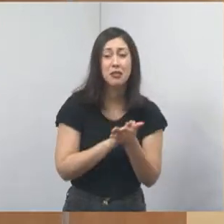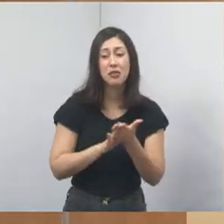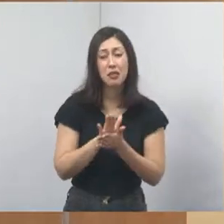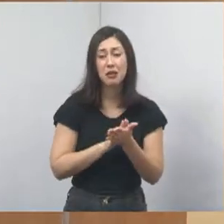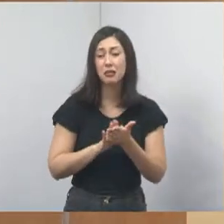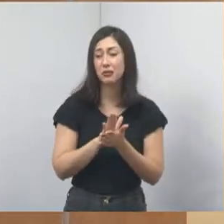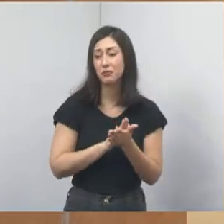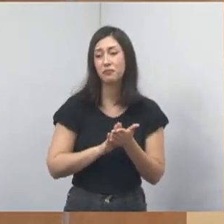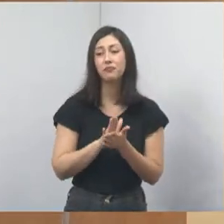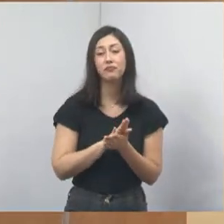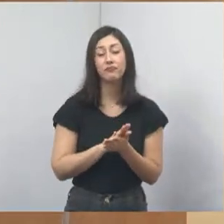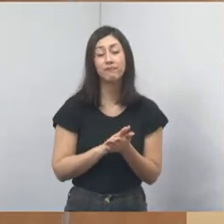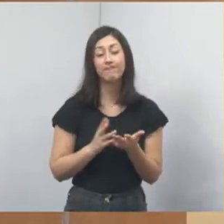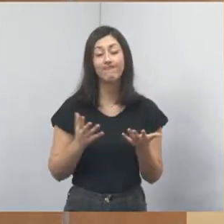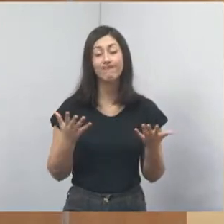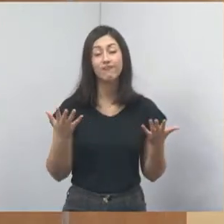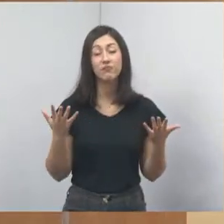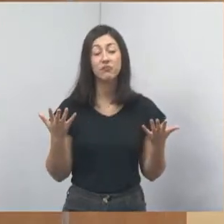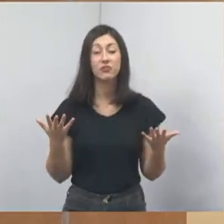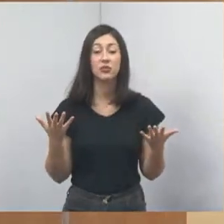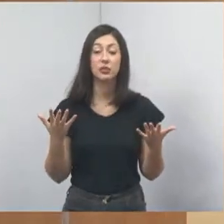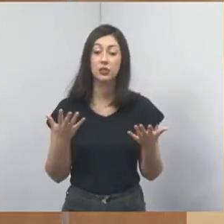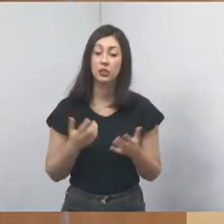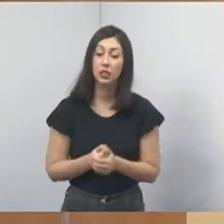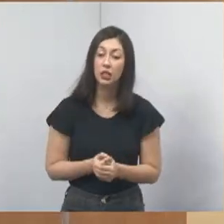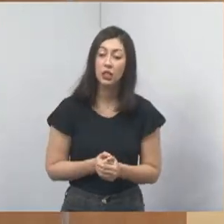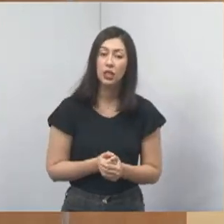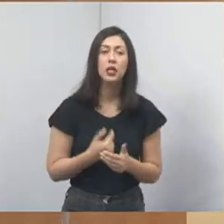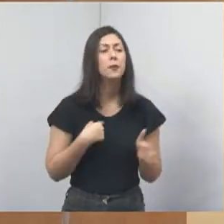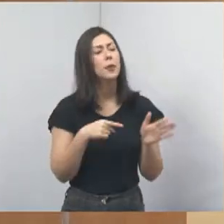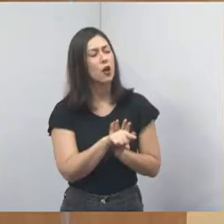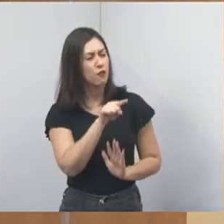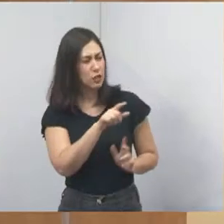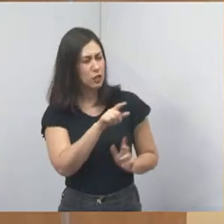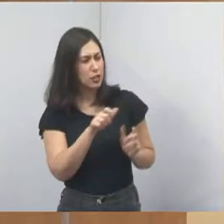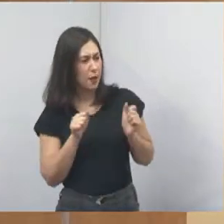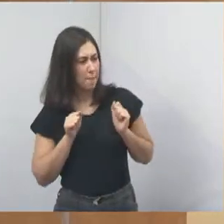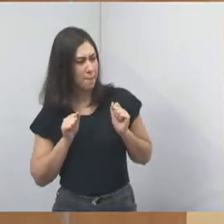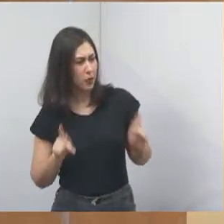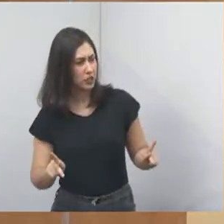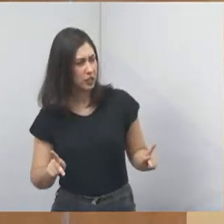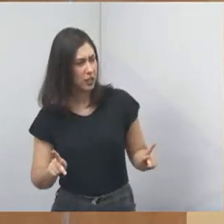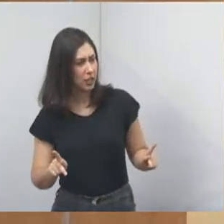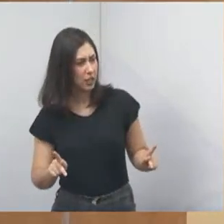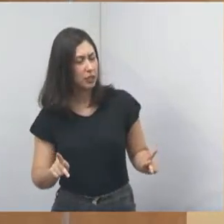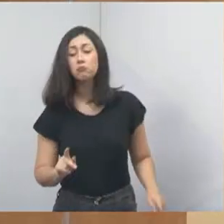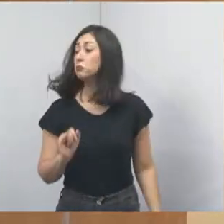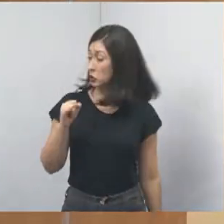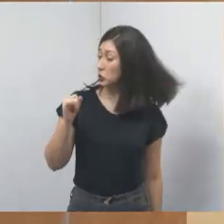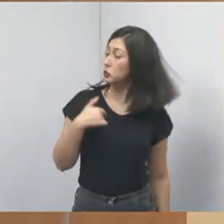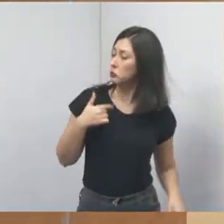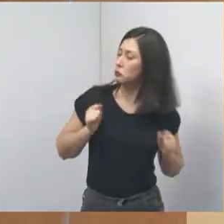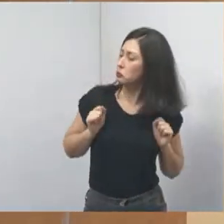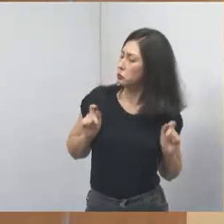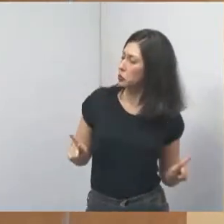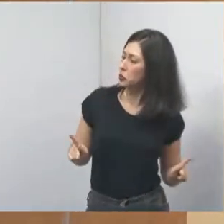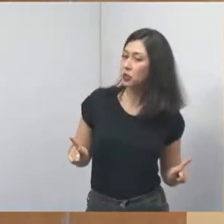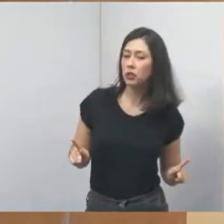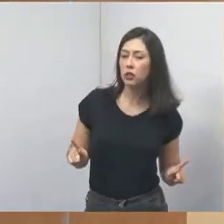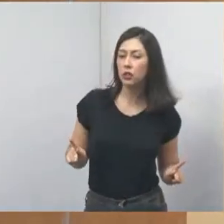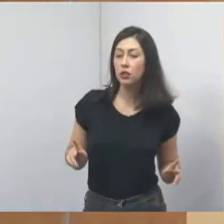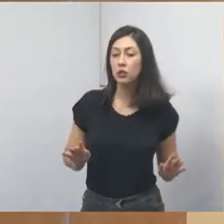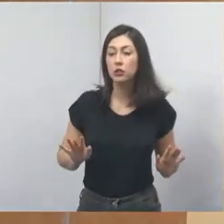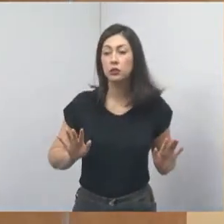muito raramente. E aí eu perguntei: a senhora é aposentada? Sim, sou aposentada, mas em